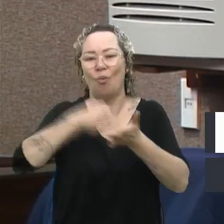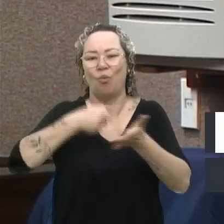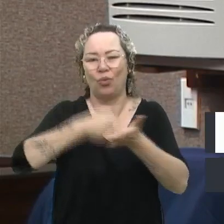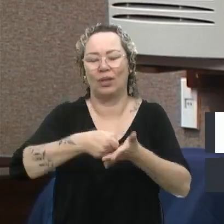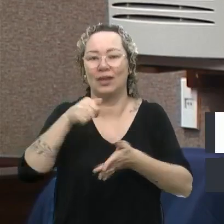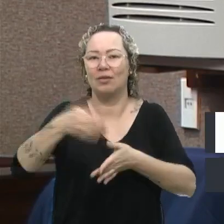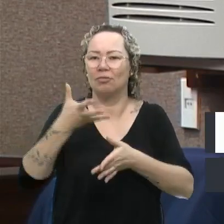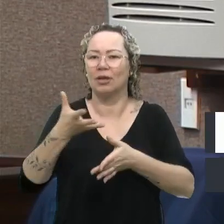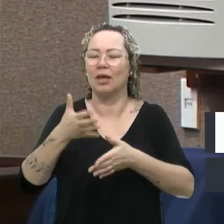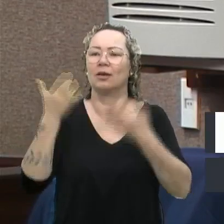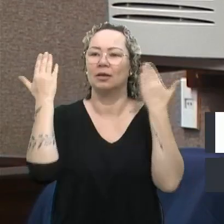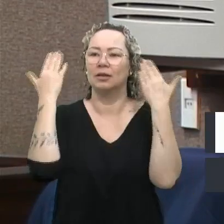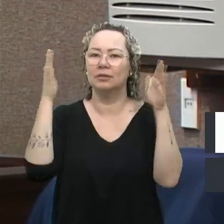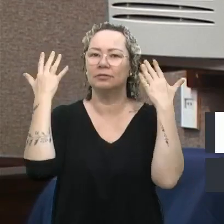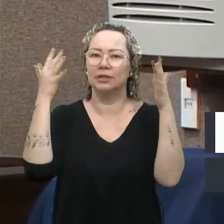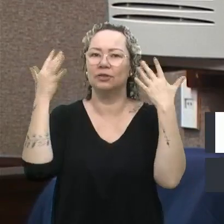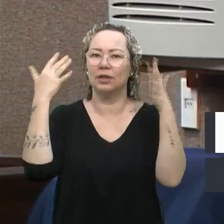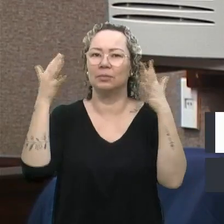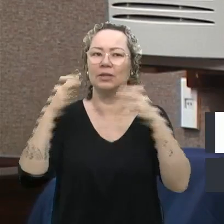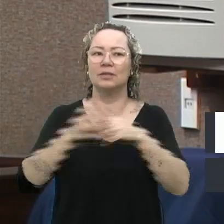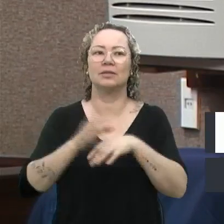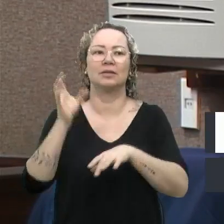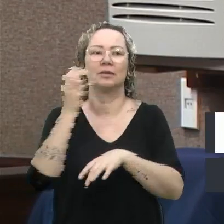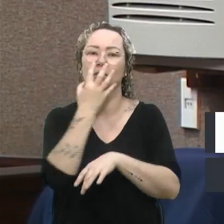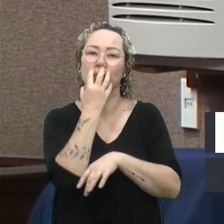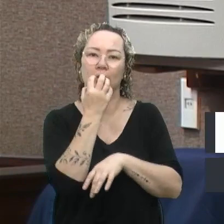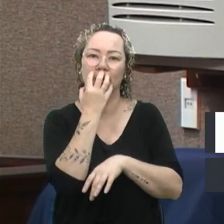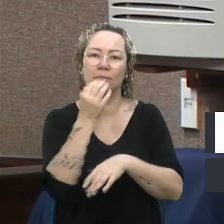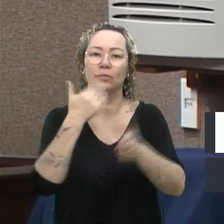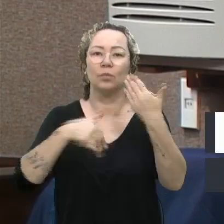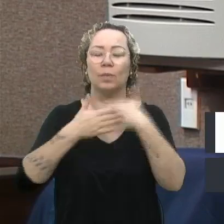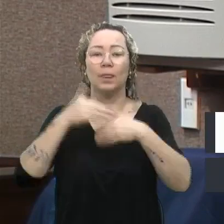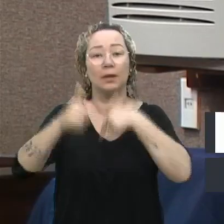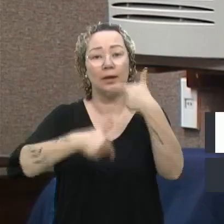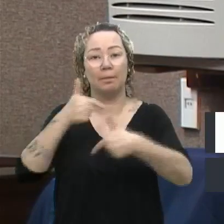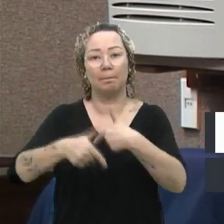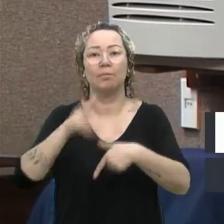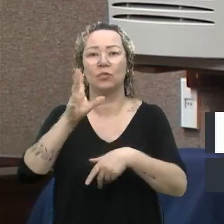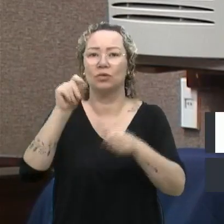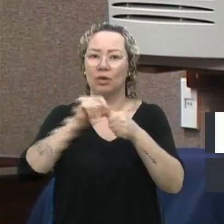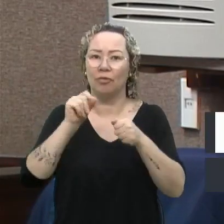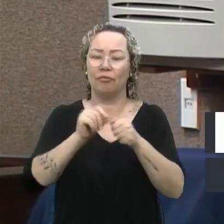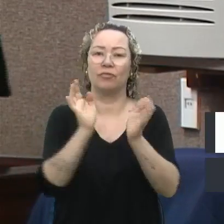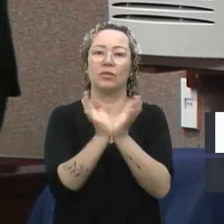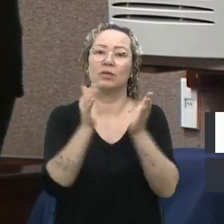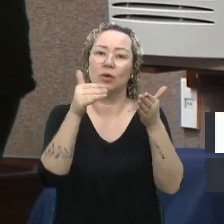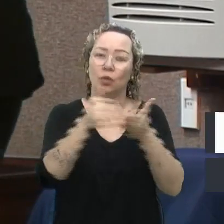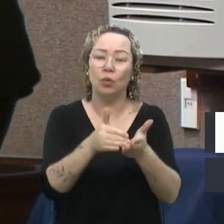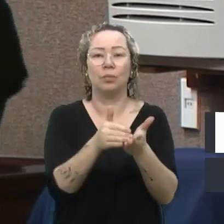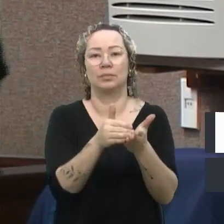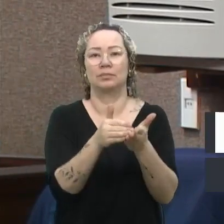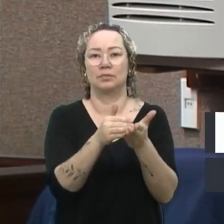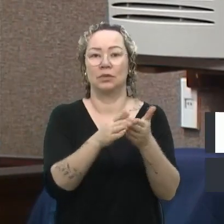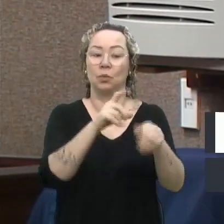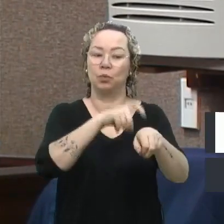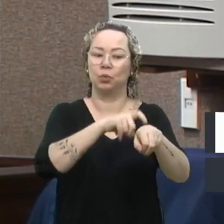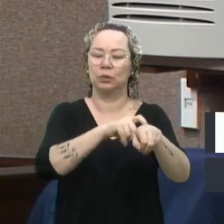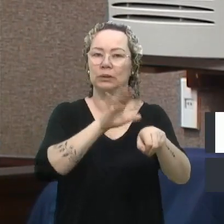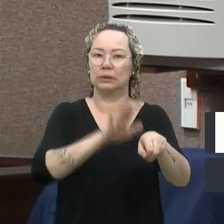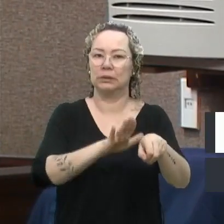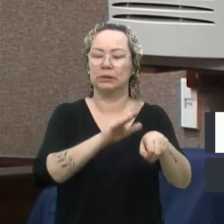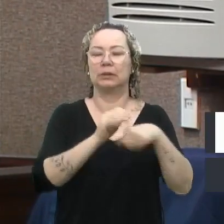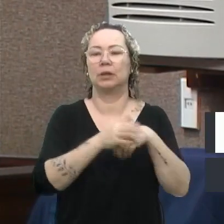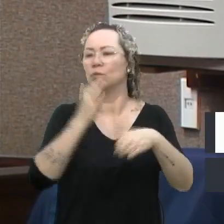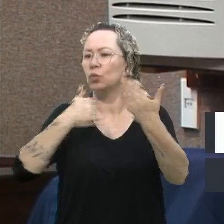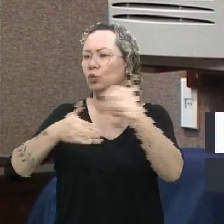vereador Camilles, já com todo o trabalho que fez na frente, na comissão provisória, todos os